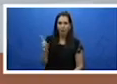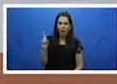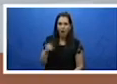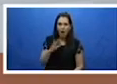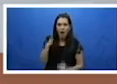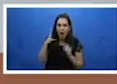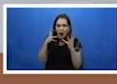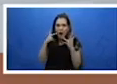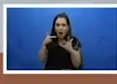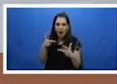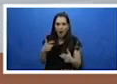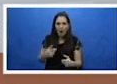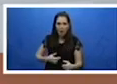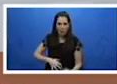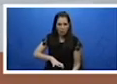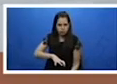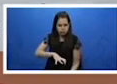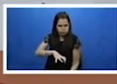irado,